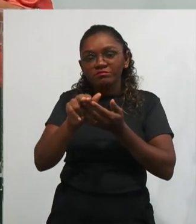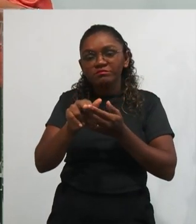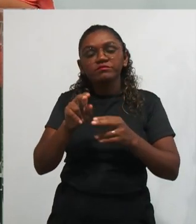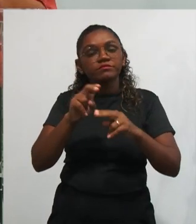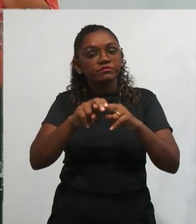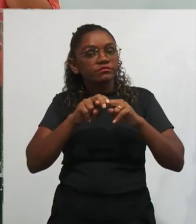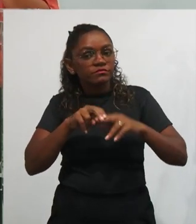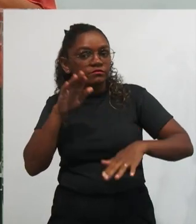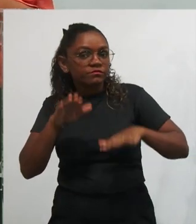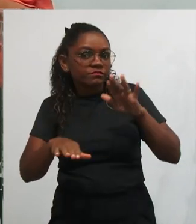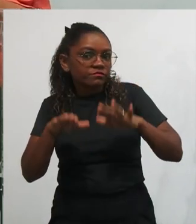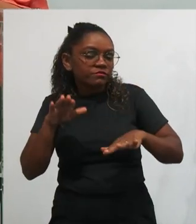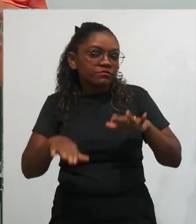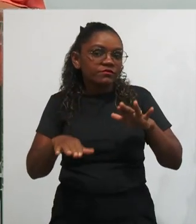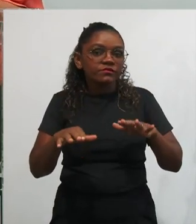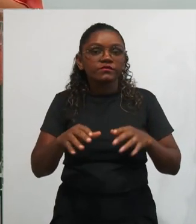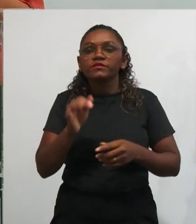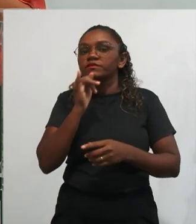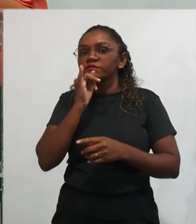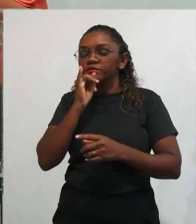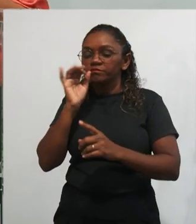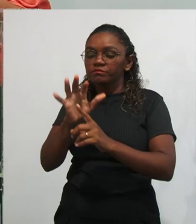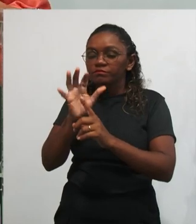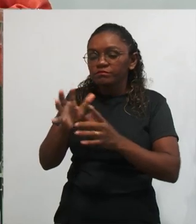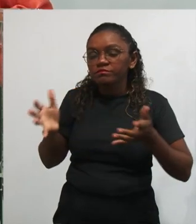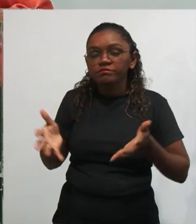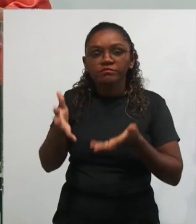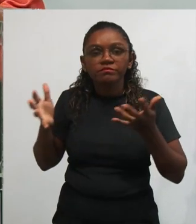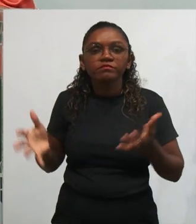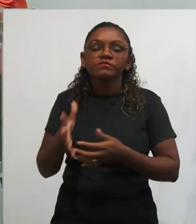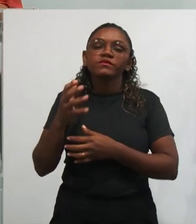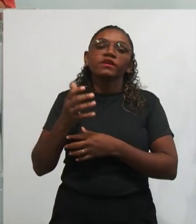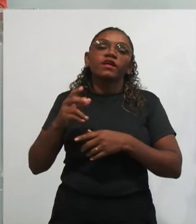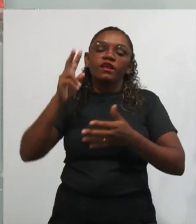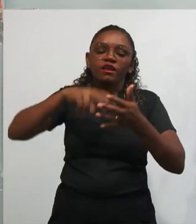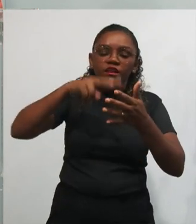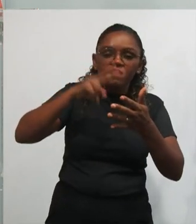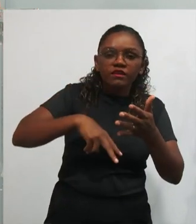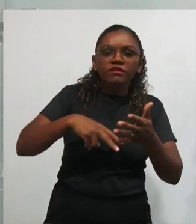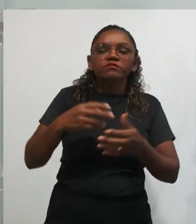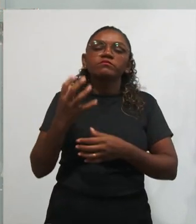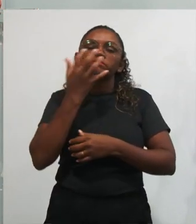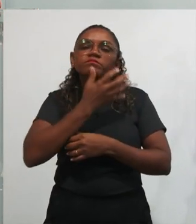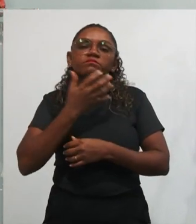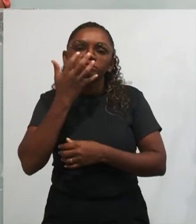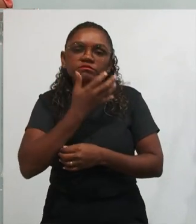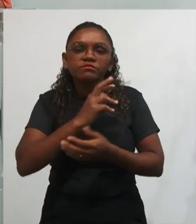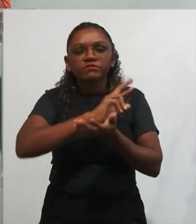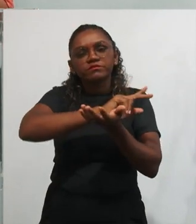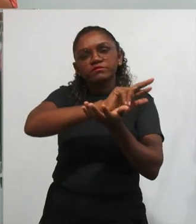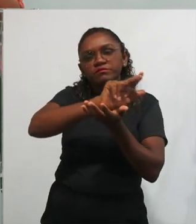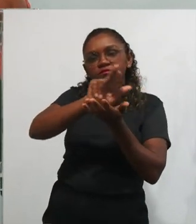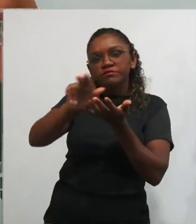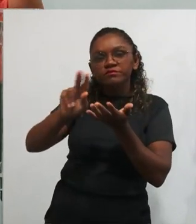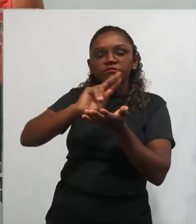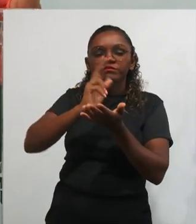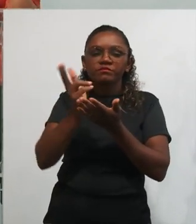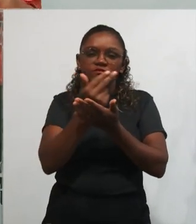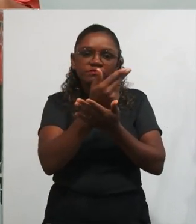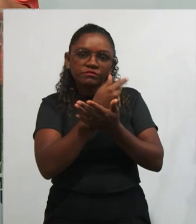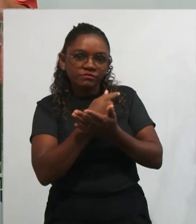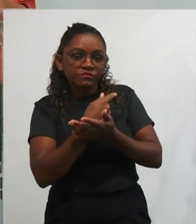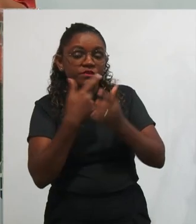muitas vezes o estímulo da leitura das canções dos desenhos porque a linguagem ela se dá de